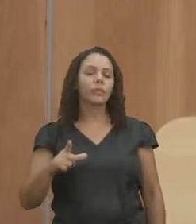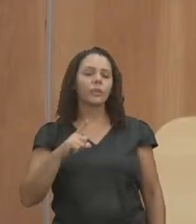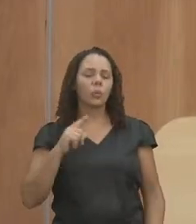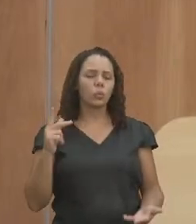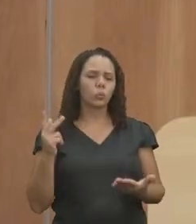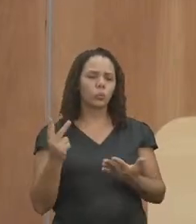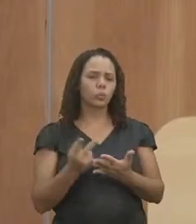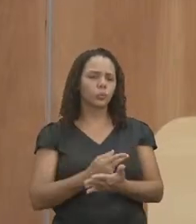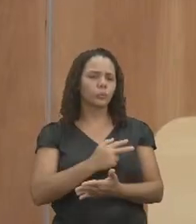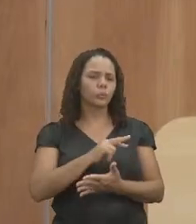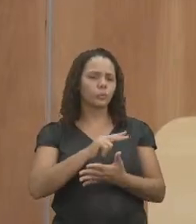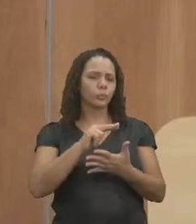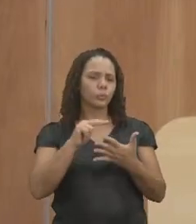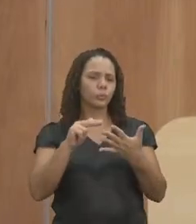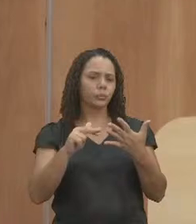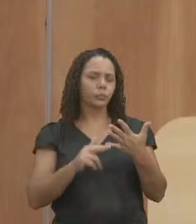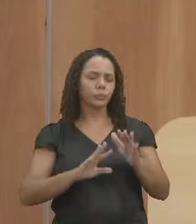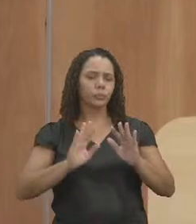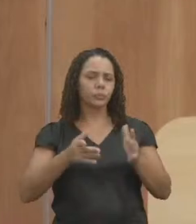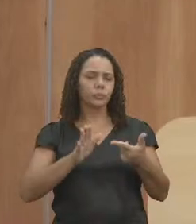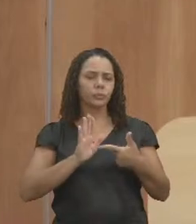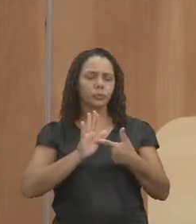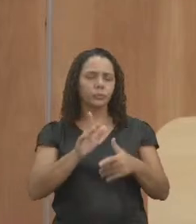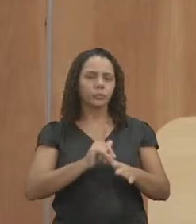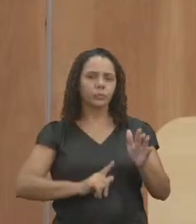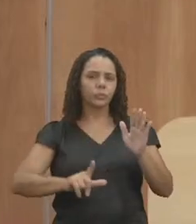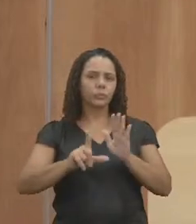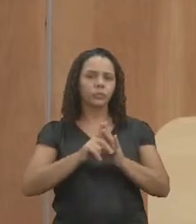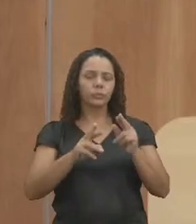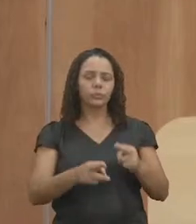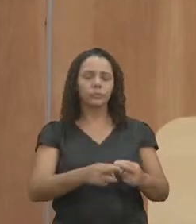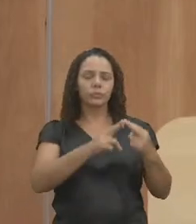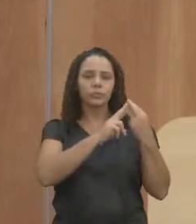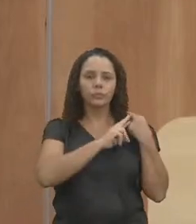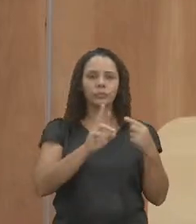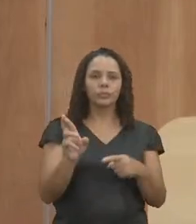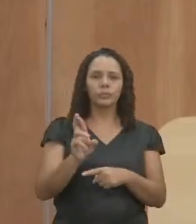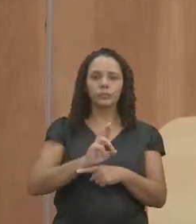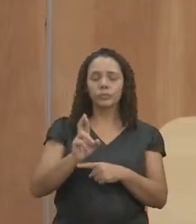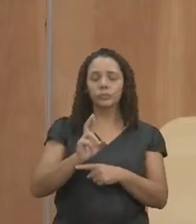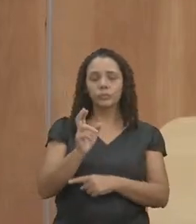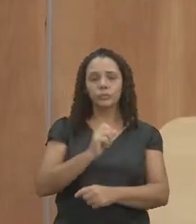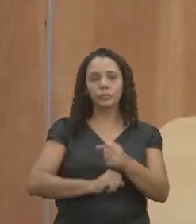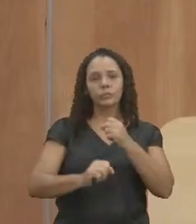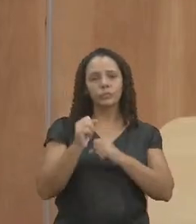irregularidades aqui que estão tipificadas, que estão apontadas na Lei de Responsabilidade Fiscal. Em